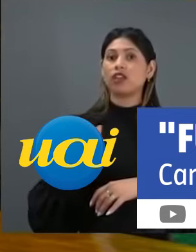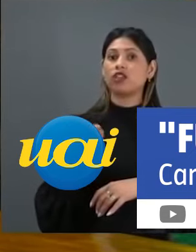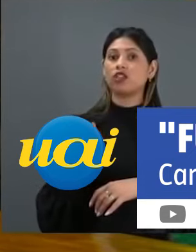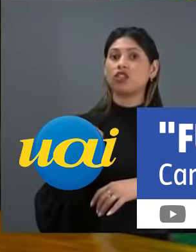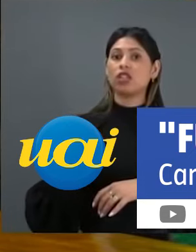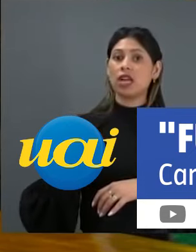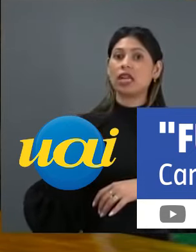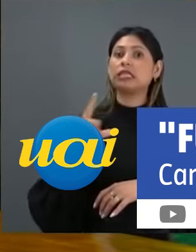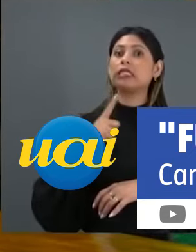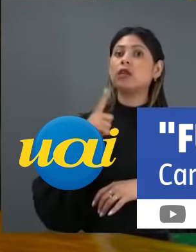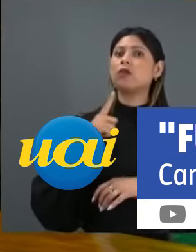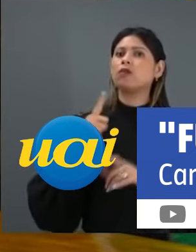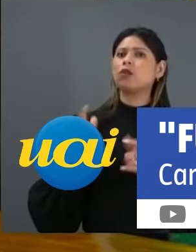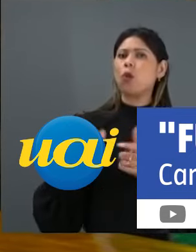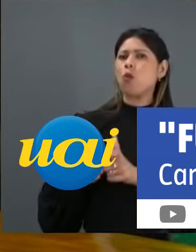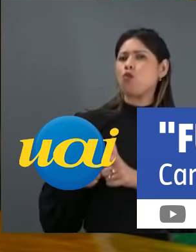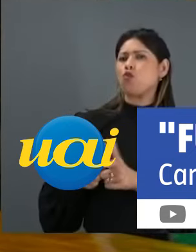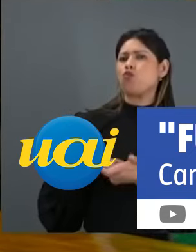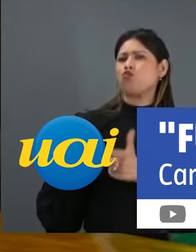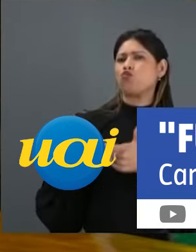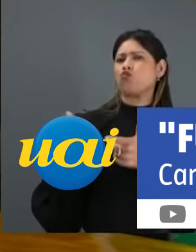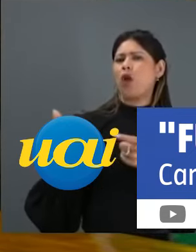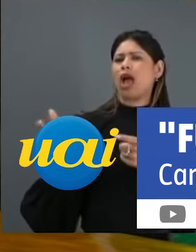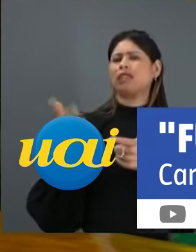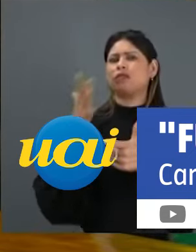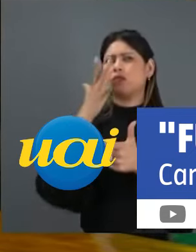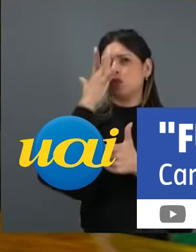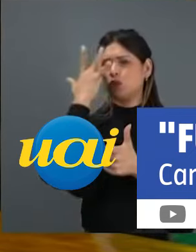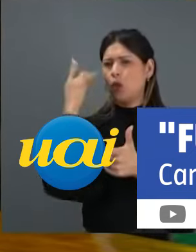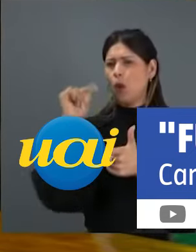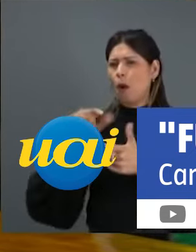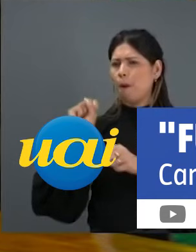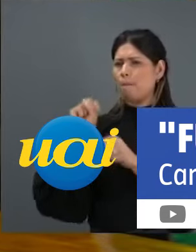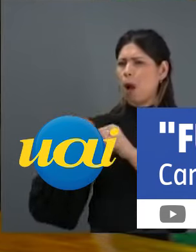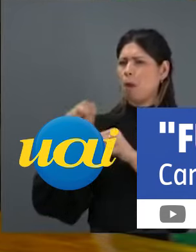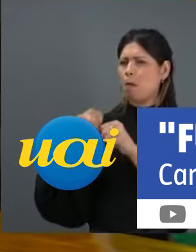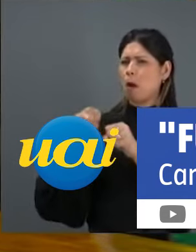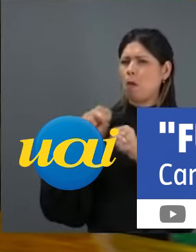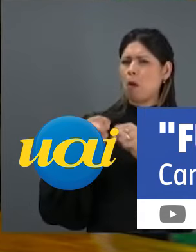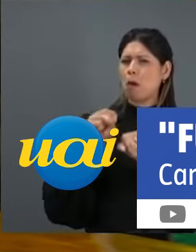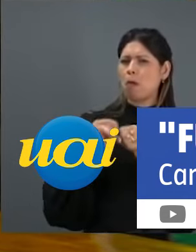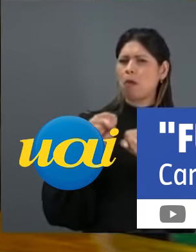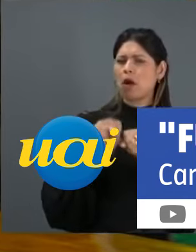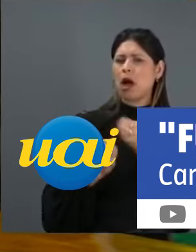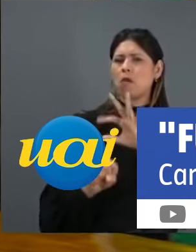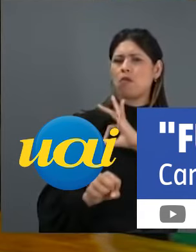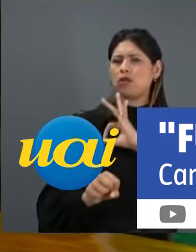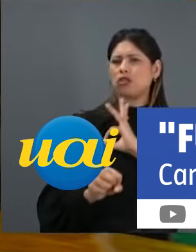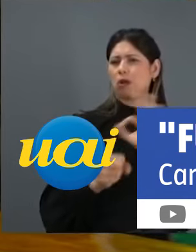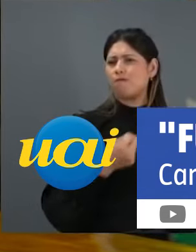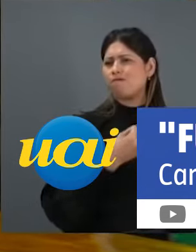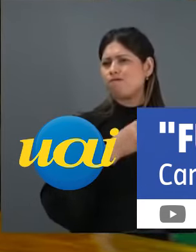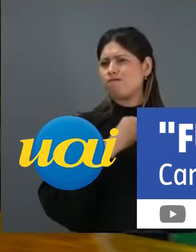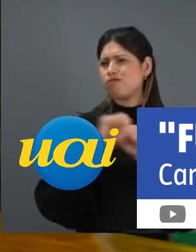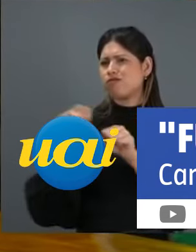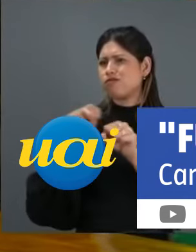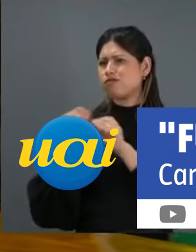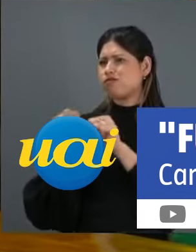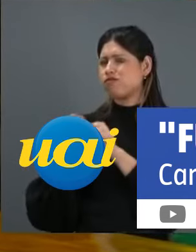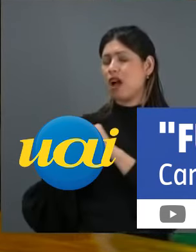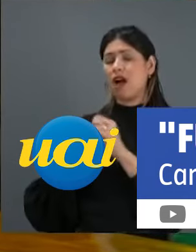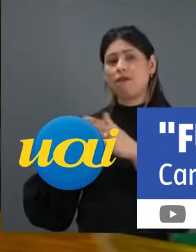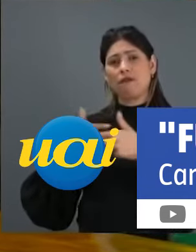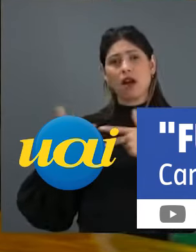pela polícia militar. Nós precisamos evitar que isso aconteça. O direito de livre manifestação